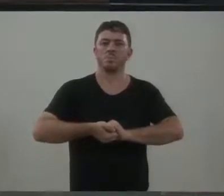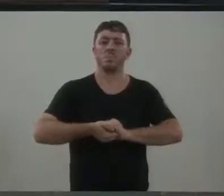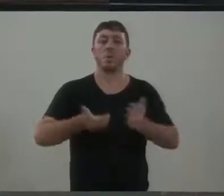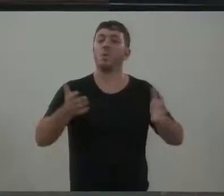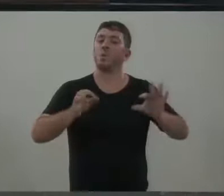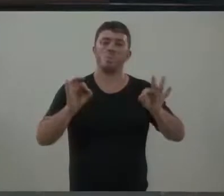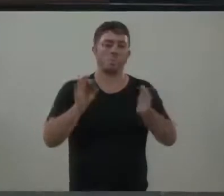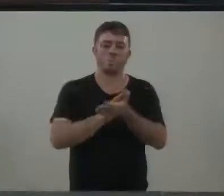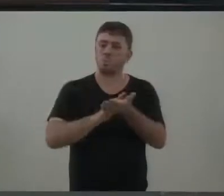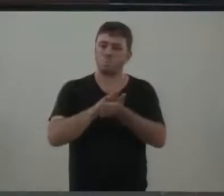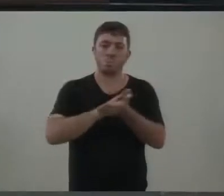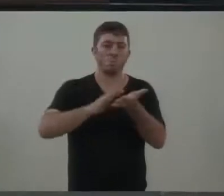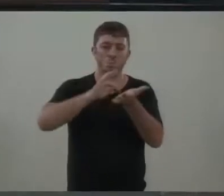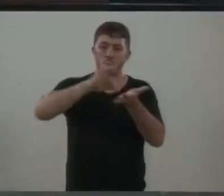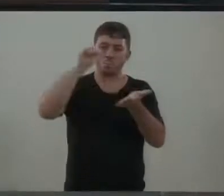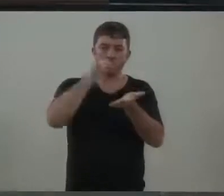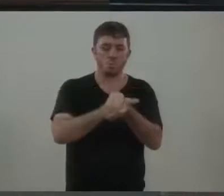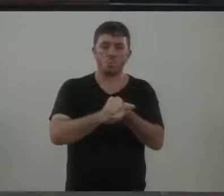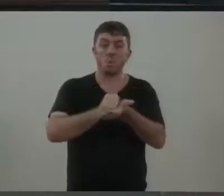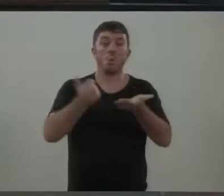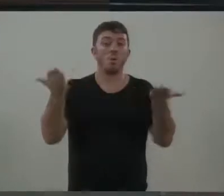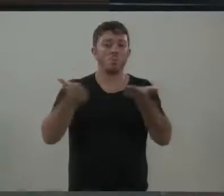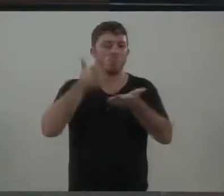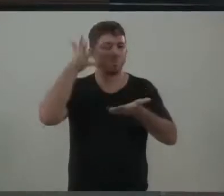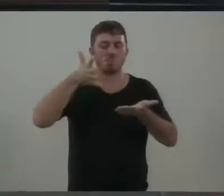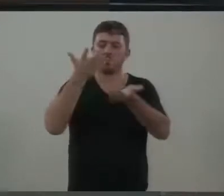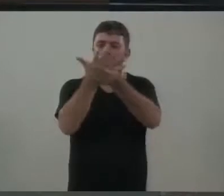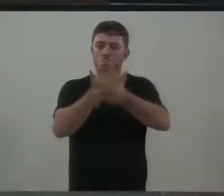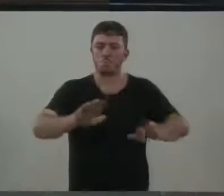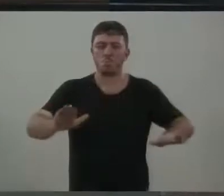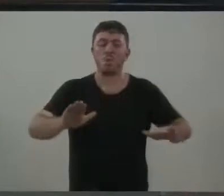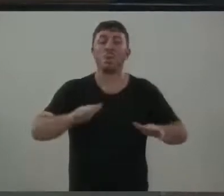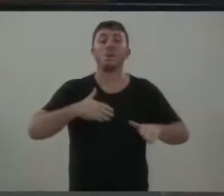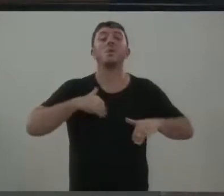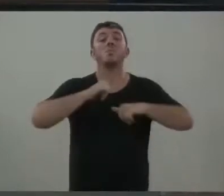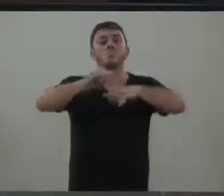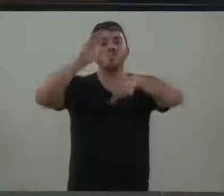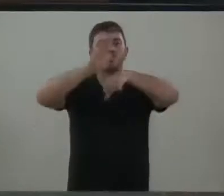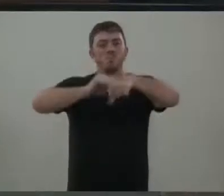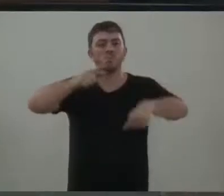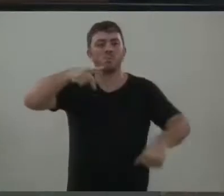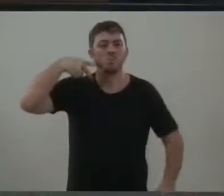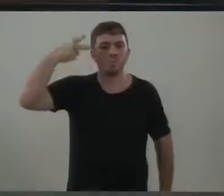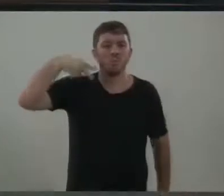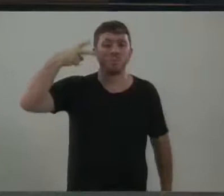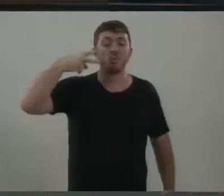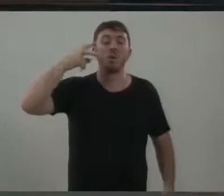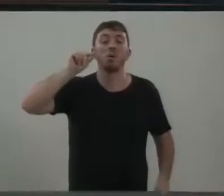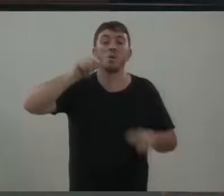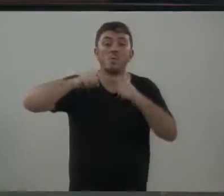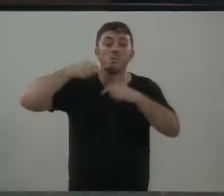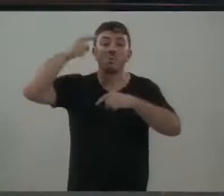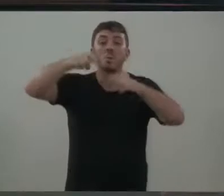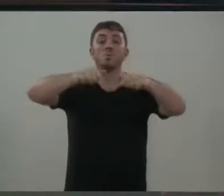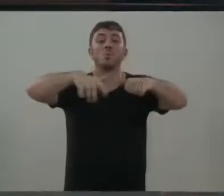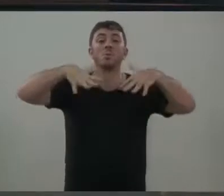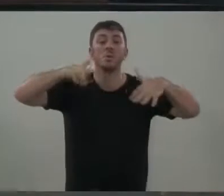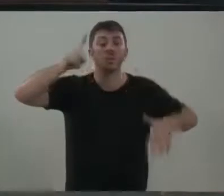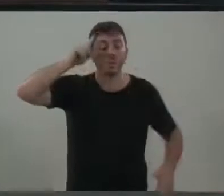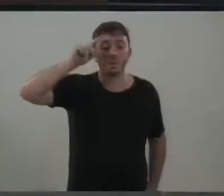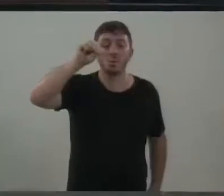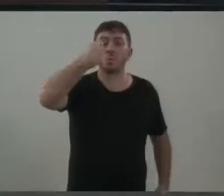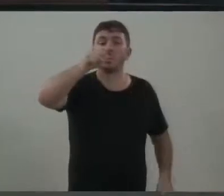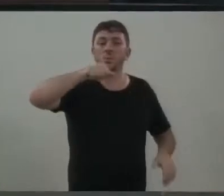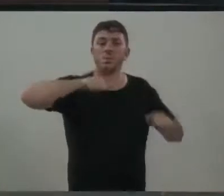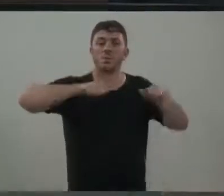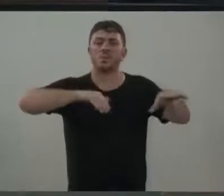Não havendo mais inscritos e nada mais havendo a tratar nesta sessão, convoco os senhores vereadores e senhoras vereadoras para a sessão ordinária realizar-se dia 8 de setembro